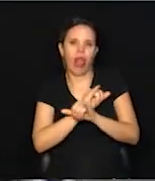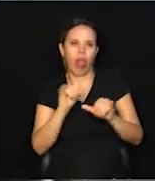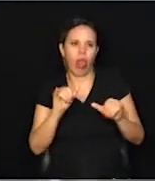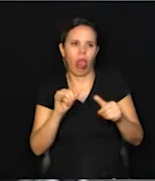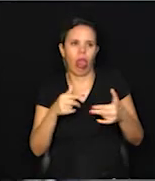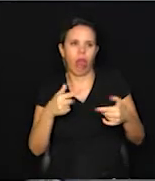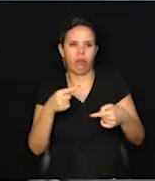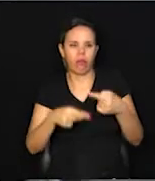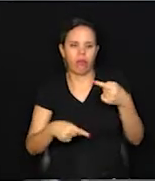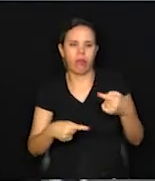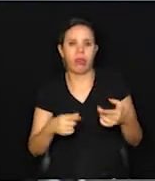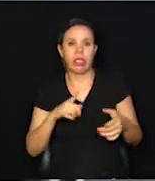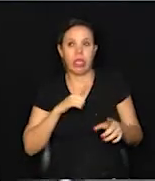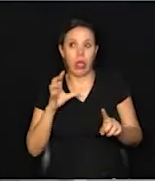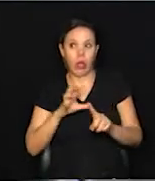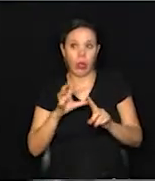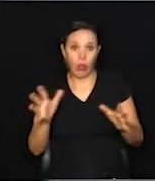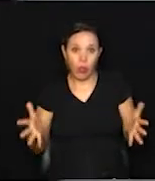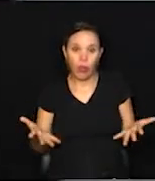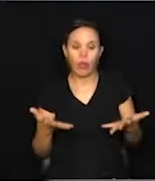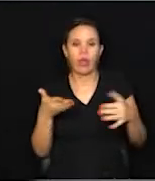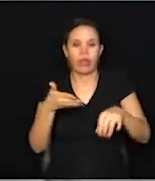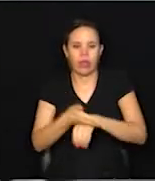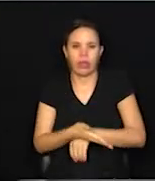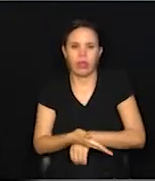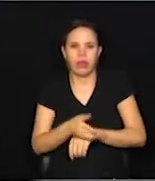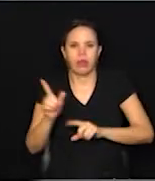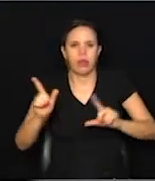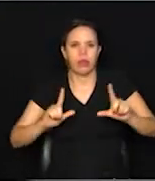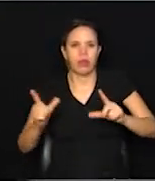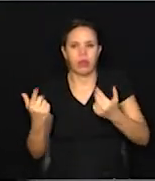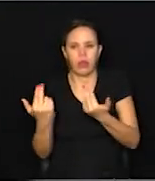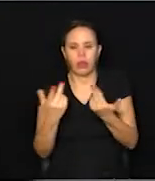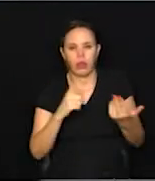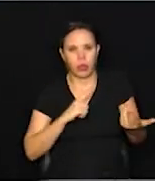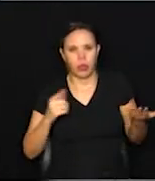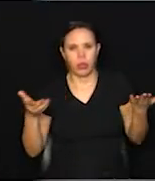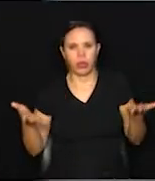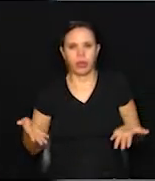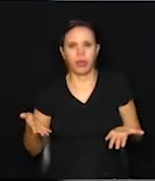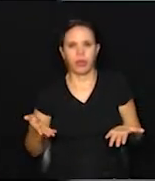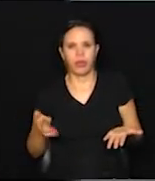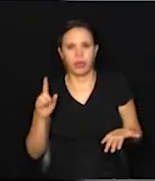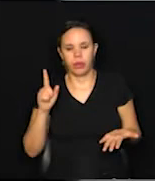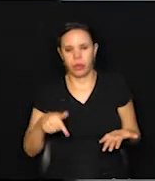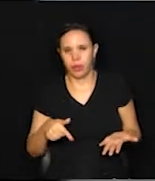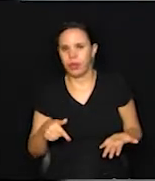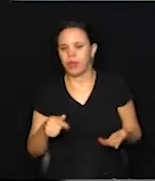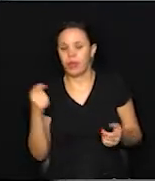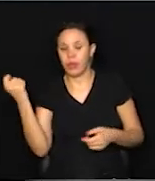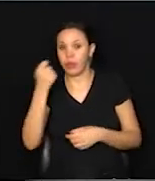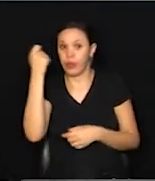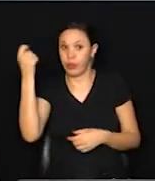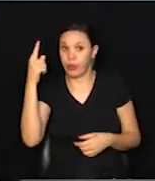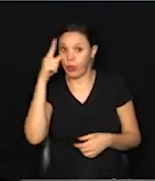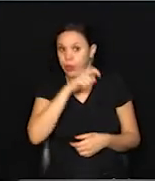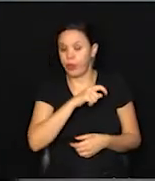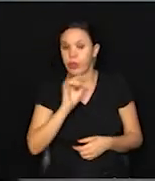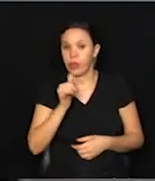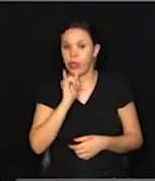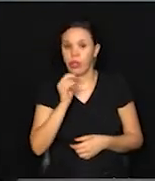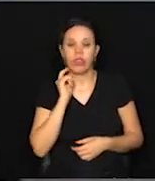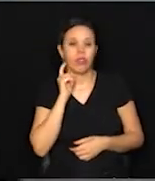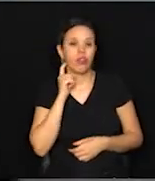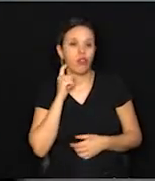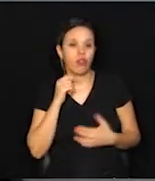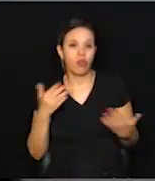influência, que tem uma abrangência, que tem acesso à TV, como nós estamos tendo aqui, isso é muito grave. Então, já quero dizer aqui que no dia